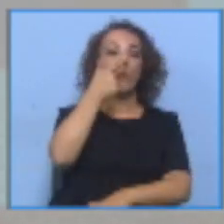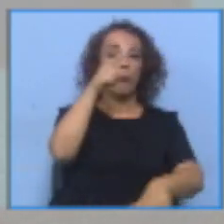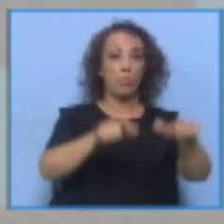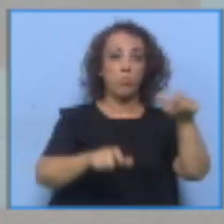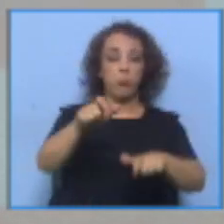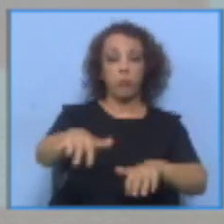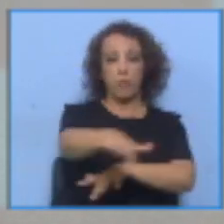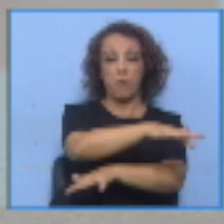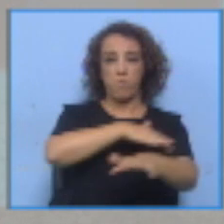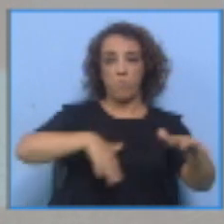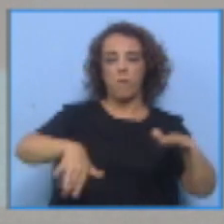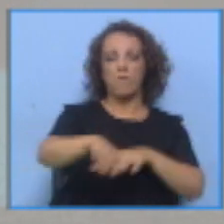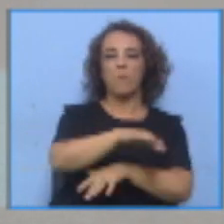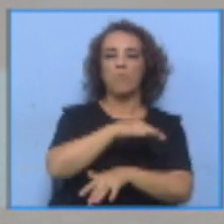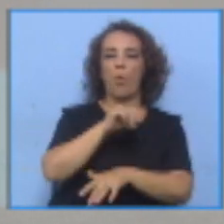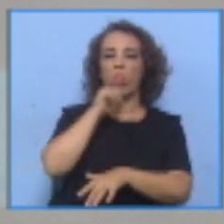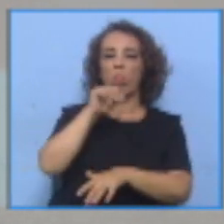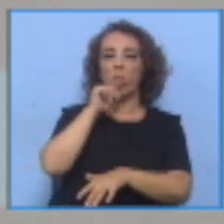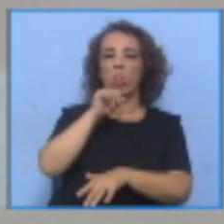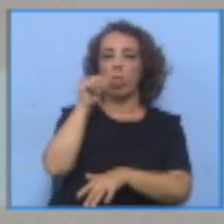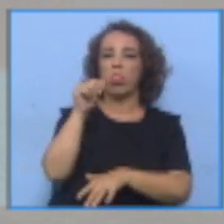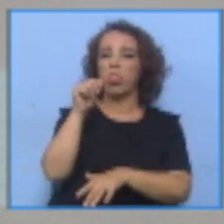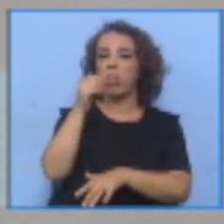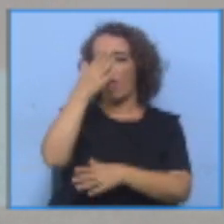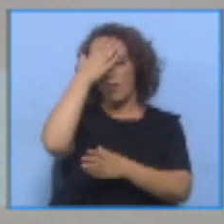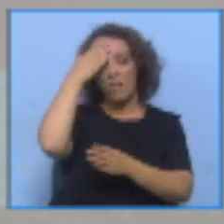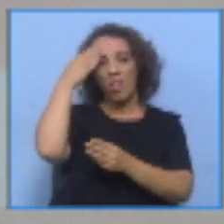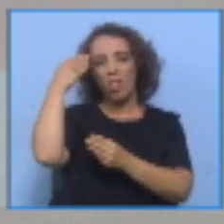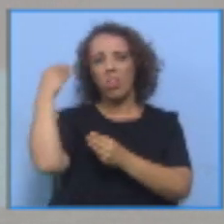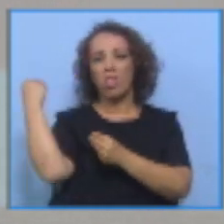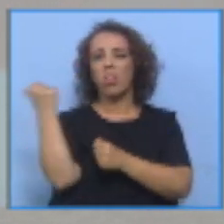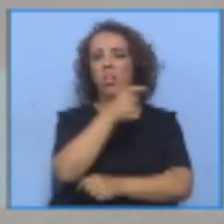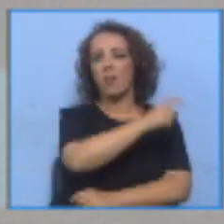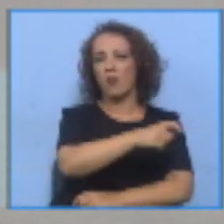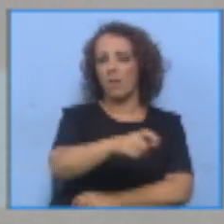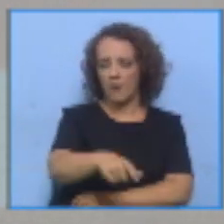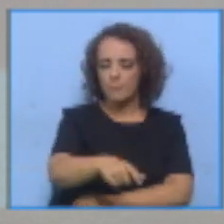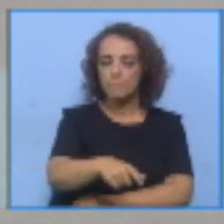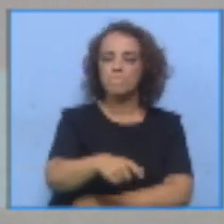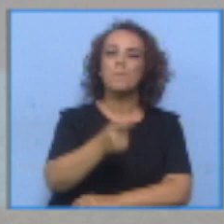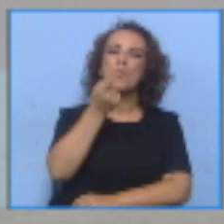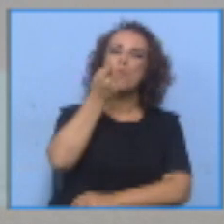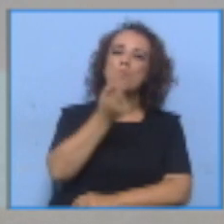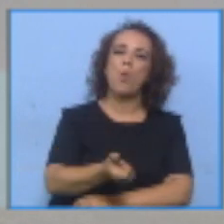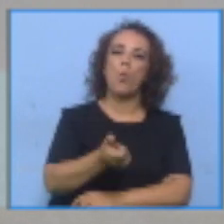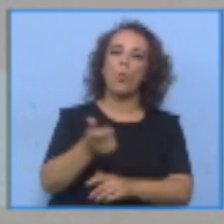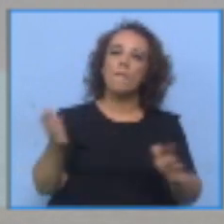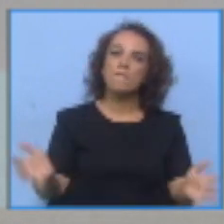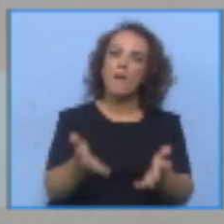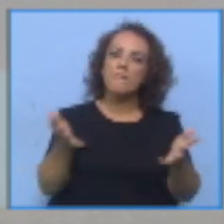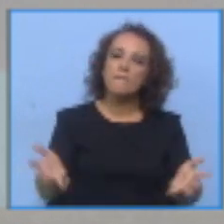vezes esquecidos e que poucas iniciativas de evangelização se tenham